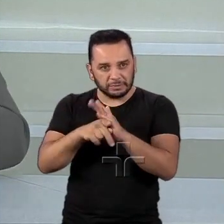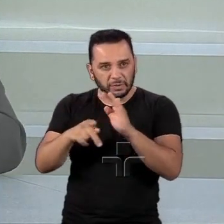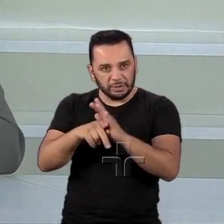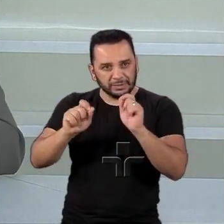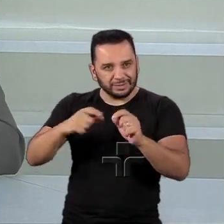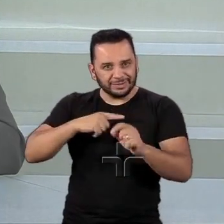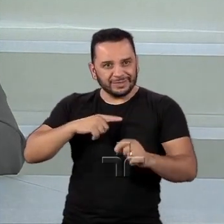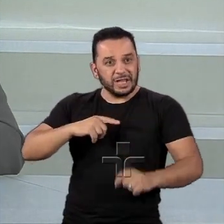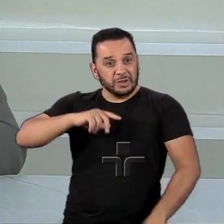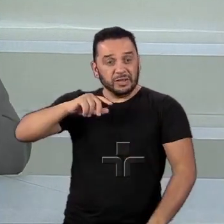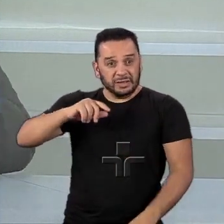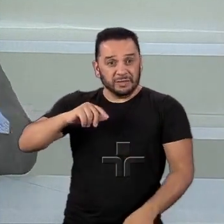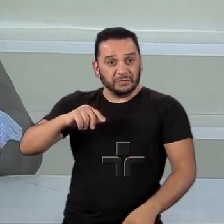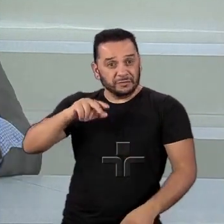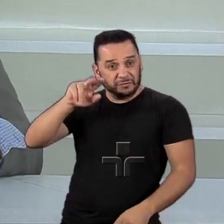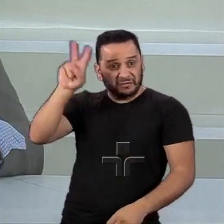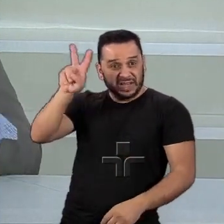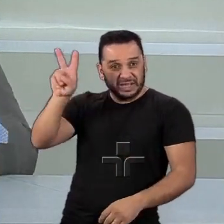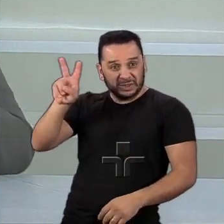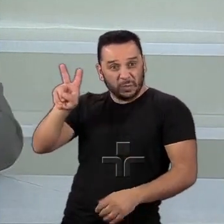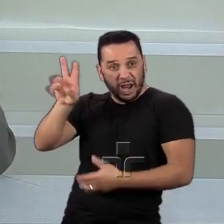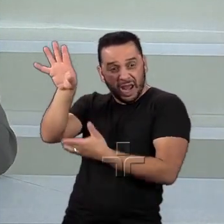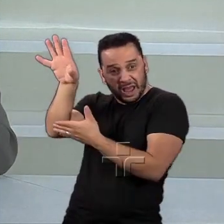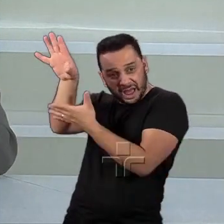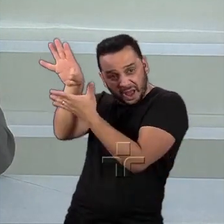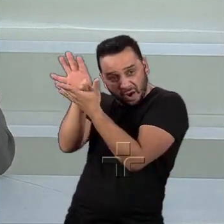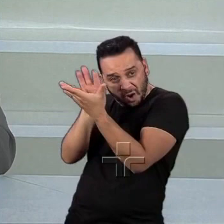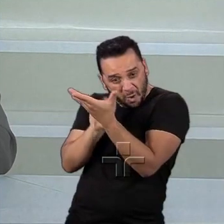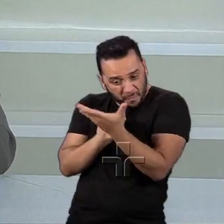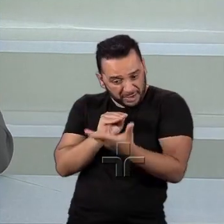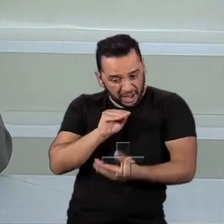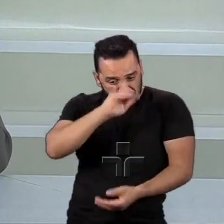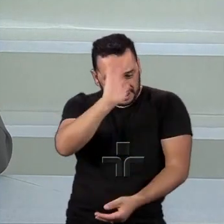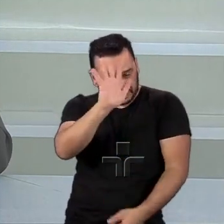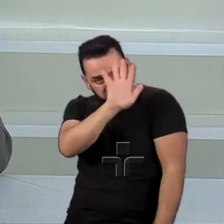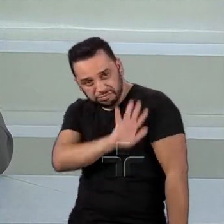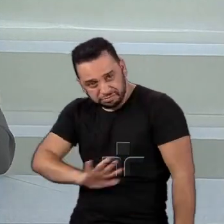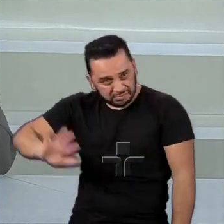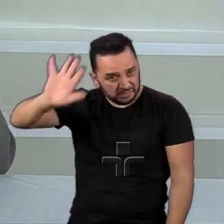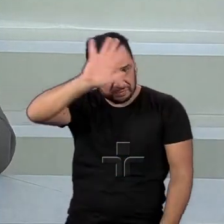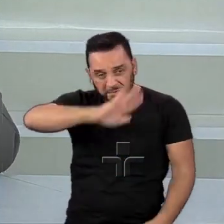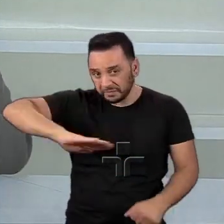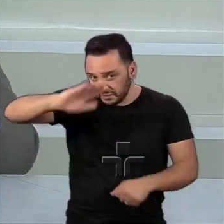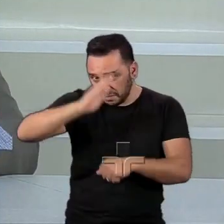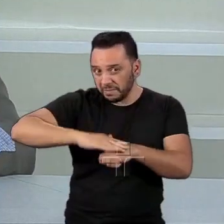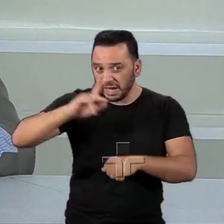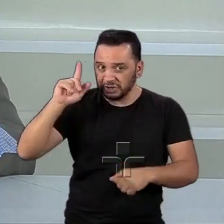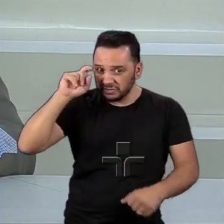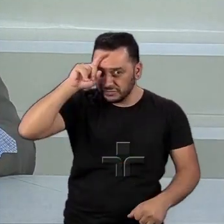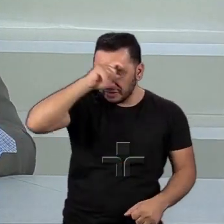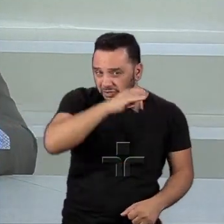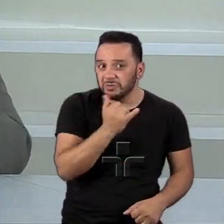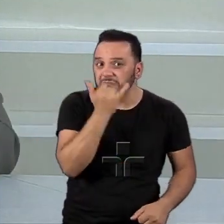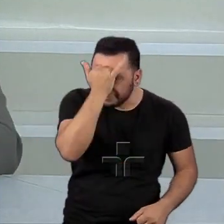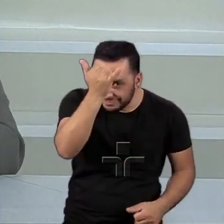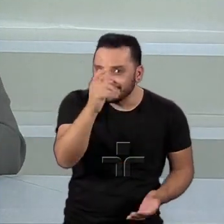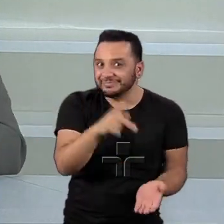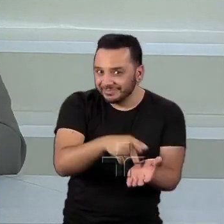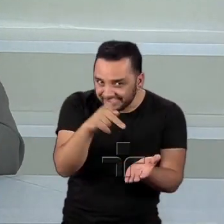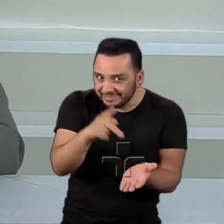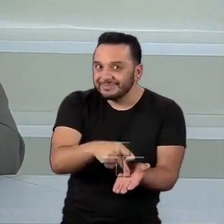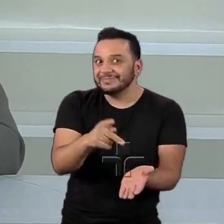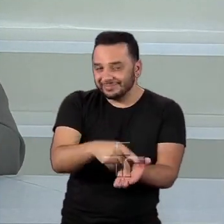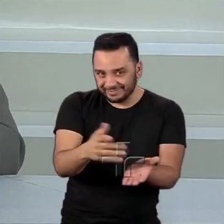tornar o Brasil uma Venezuela, para fazer mais fácil. Aí vai ser mais complicado. Tornar o Brasil uma Venezuela, isso